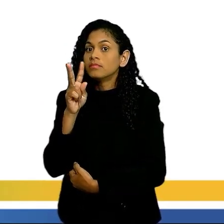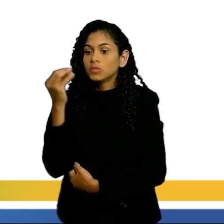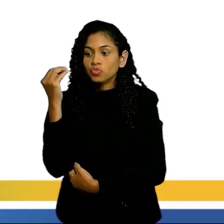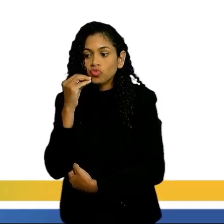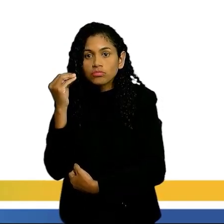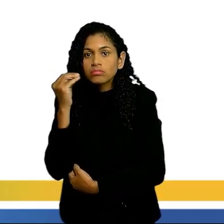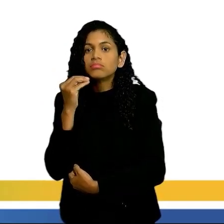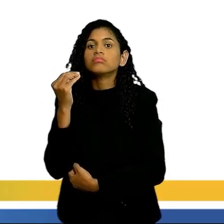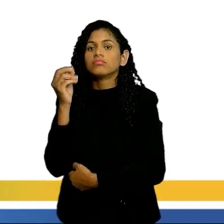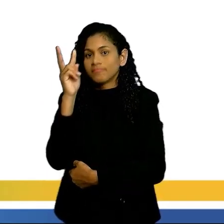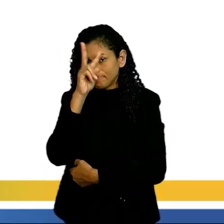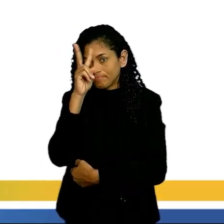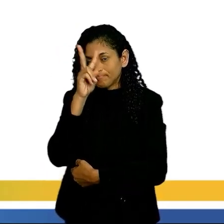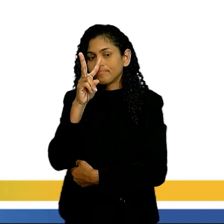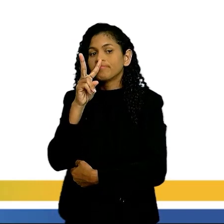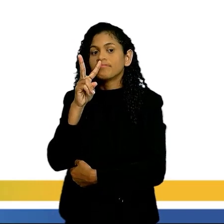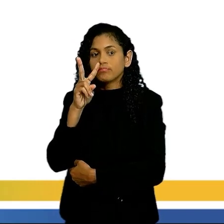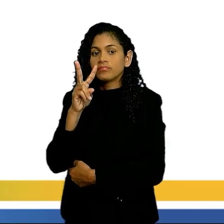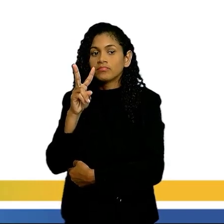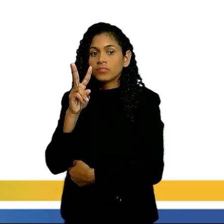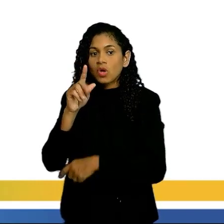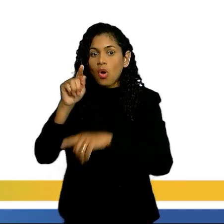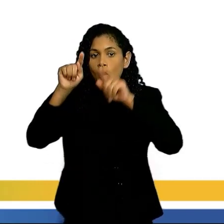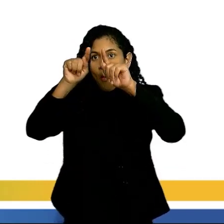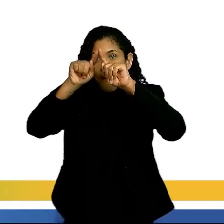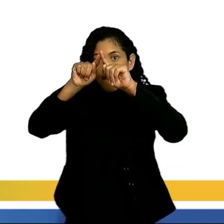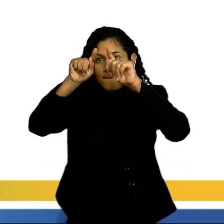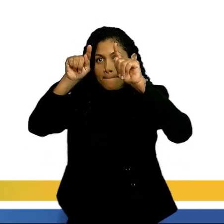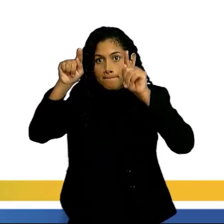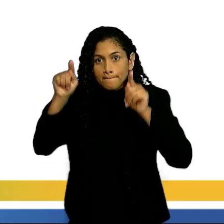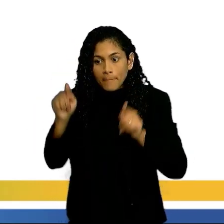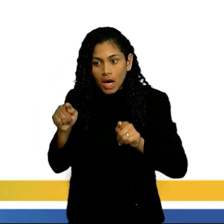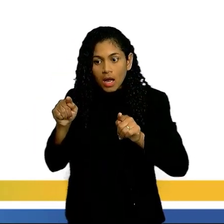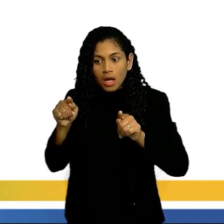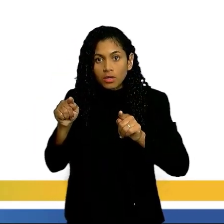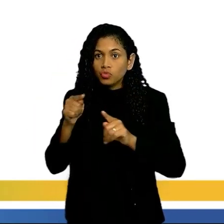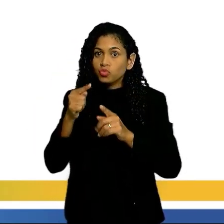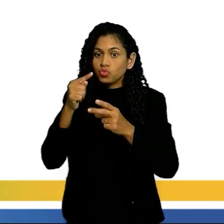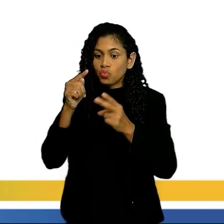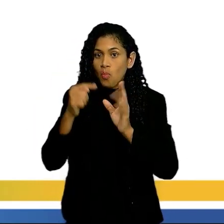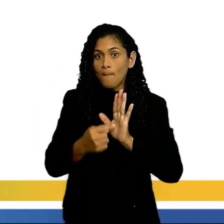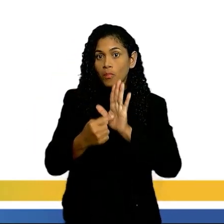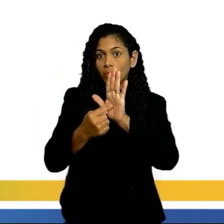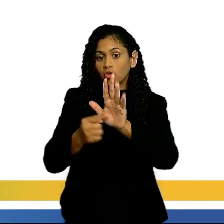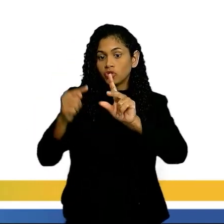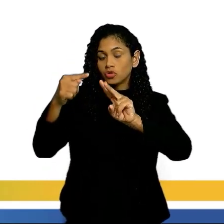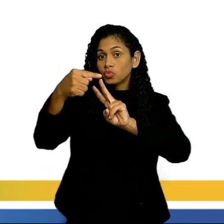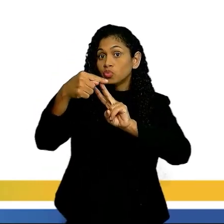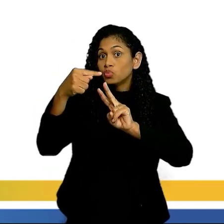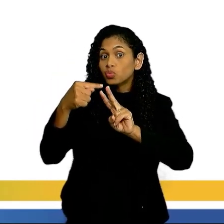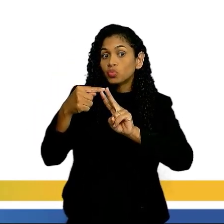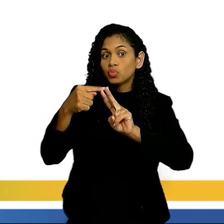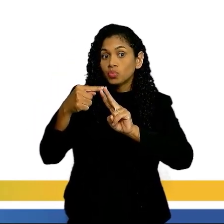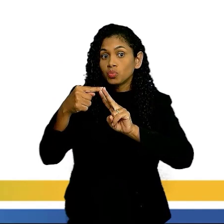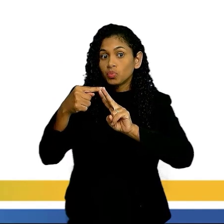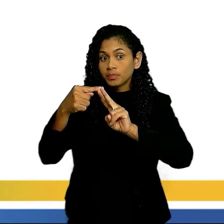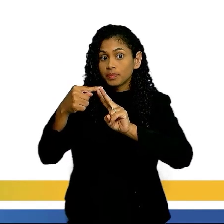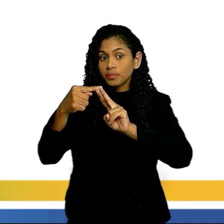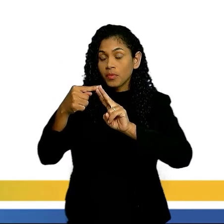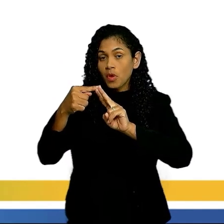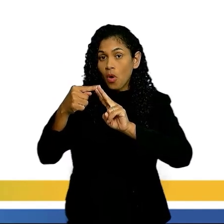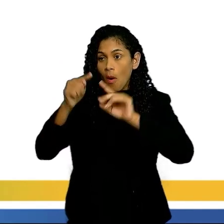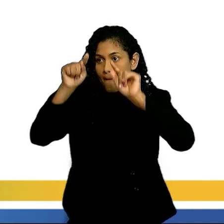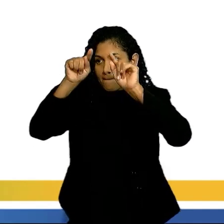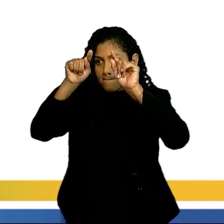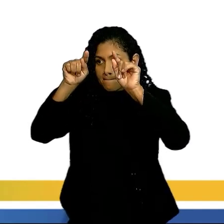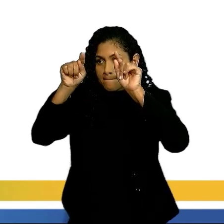o parênteses aparece aí 2 vezes, tá? Ele vai aparecer no primeiro momento, Bzão mais